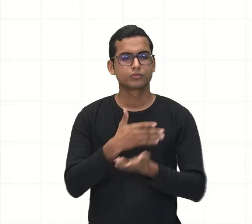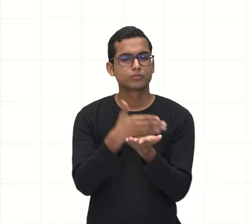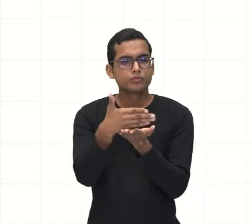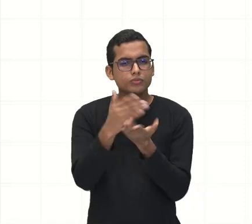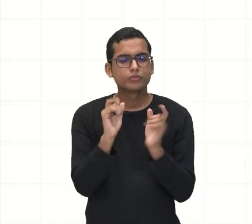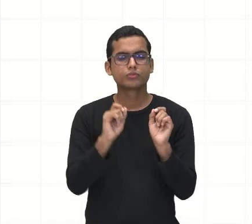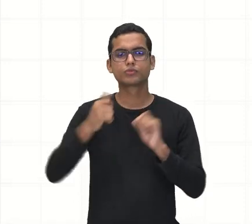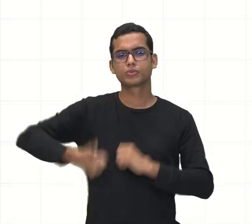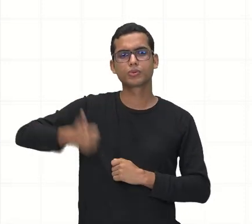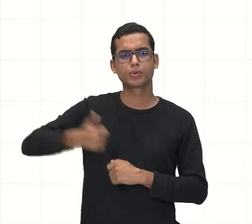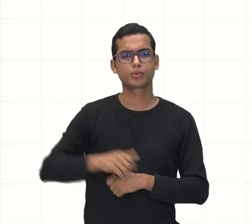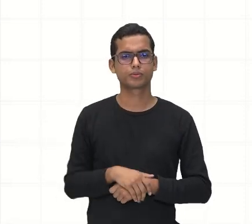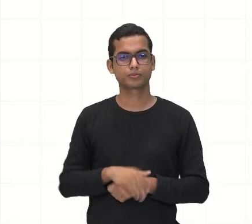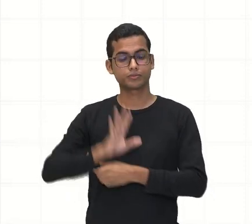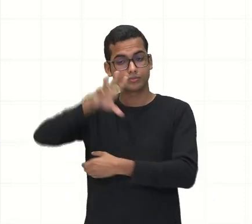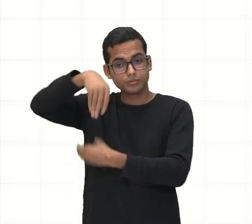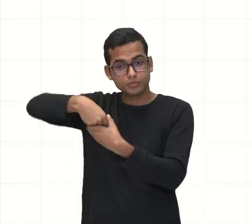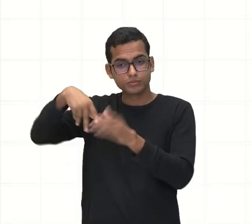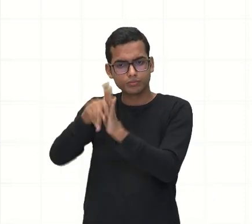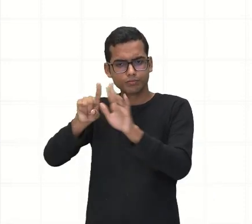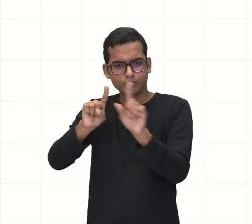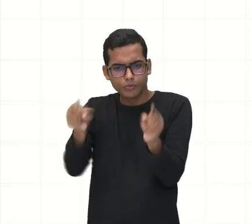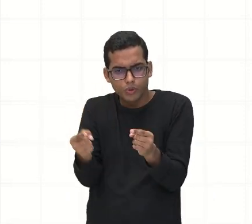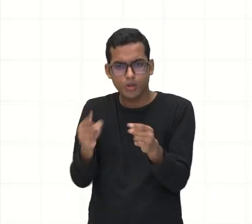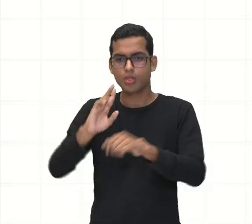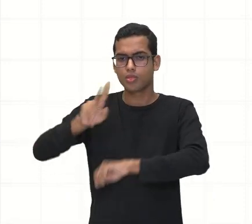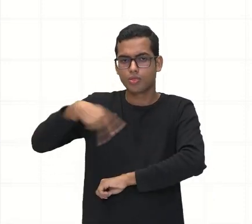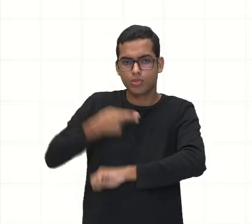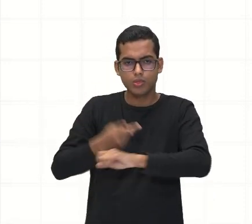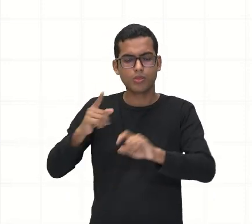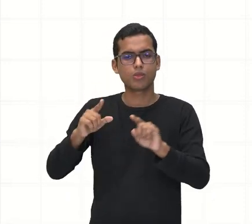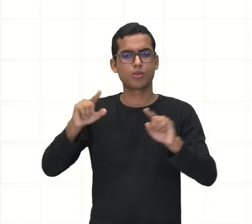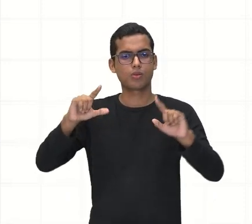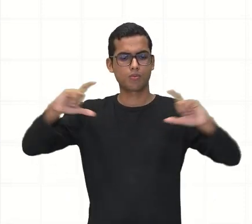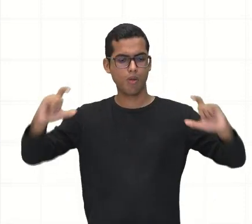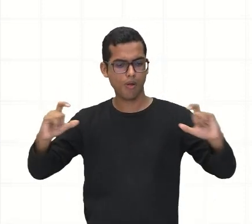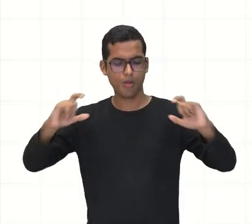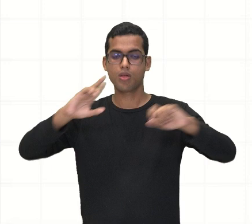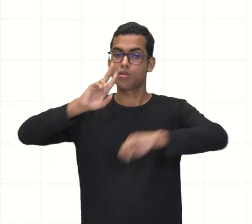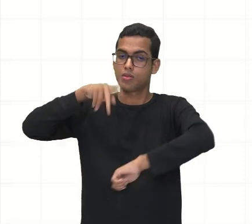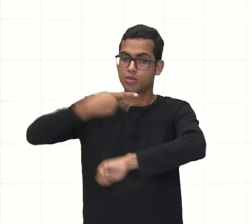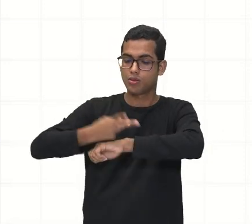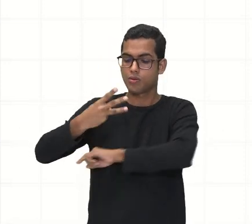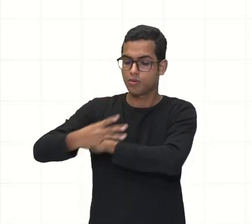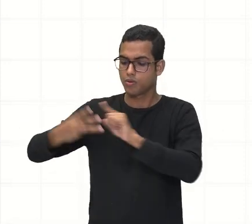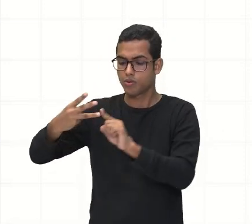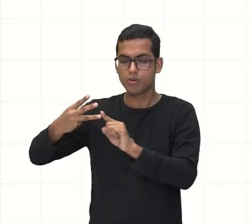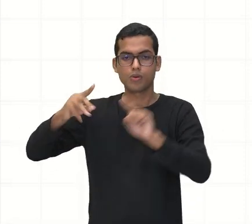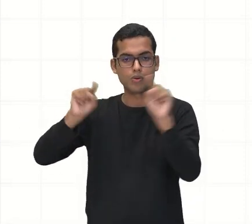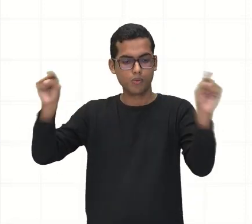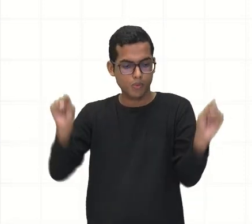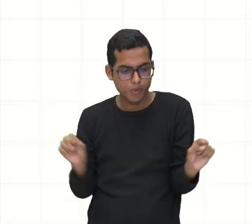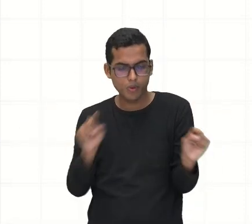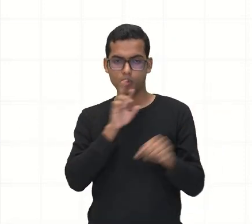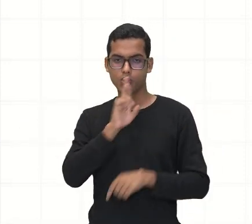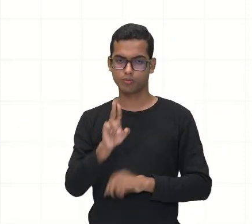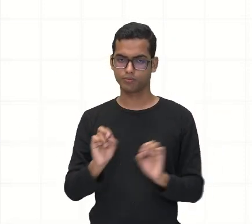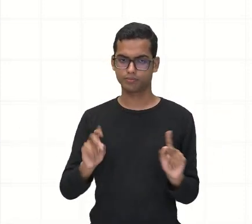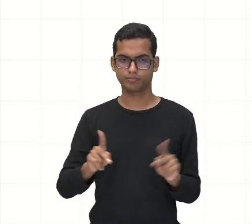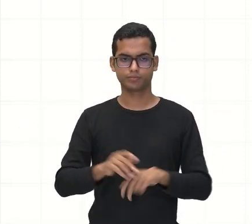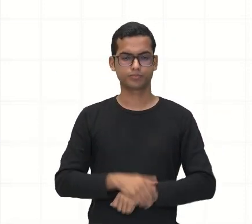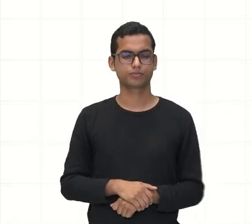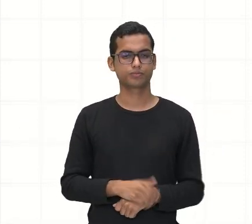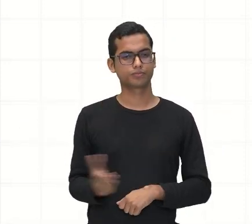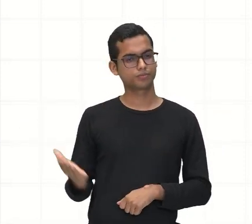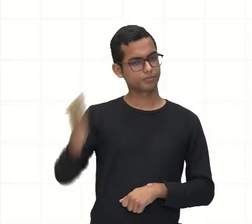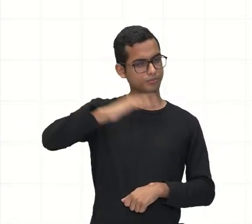resolver primeiro o que está dentro do parêntese, depois o que estiver dentro do colchete, depois o que estiver dentro da chave. Beleza?